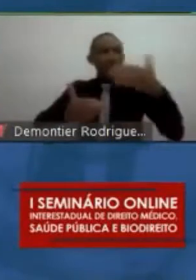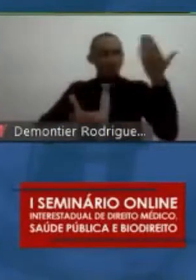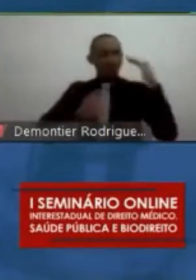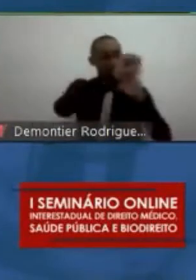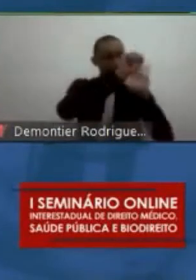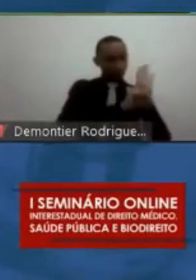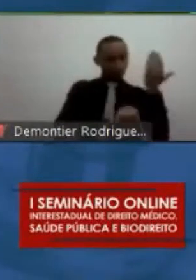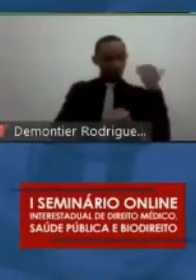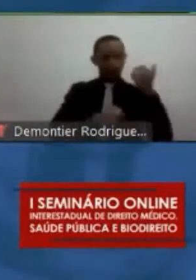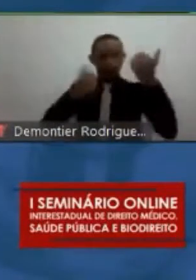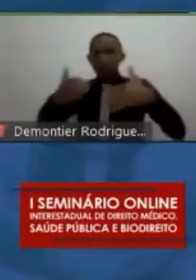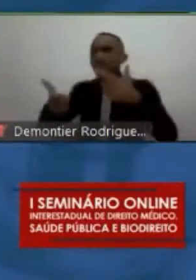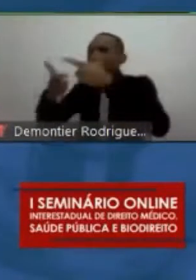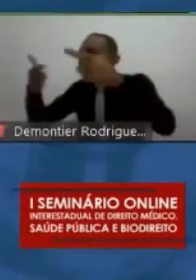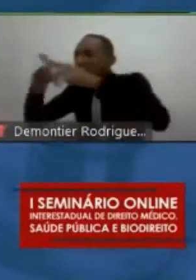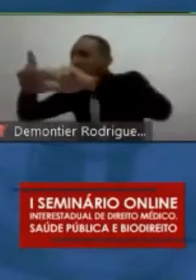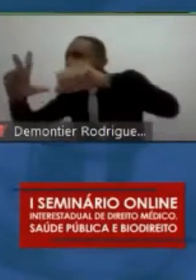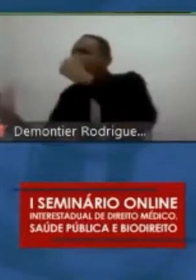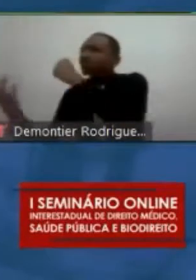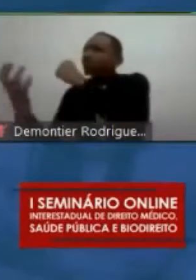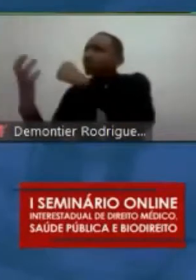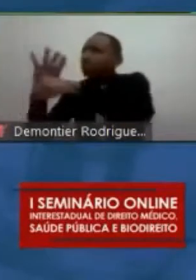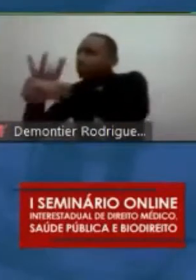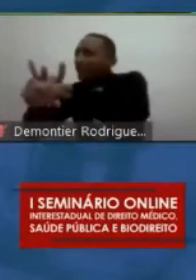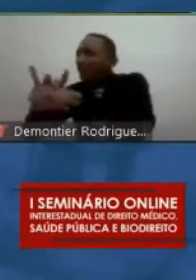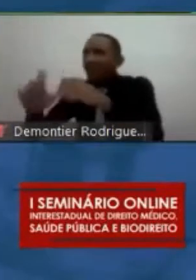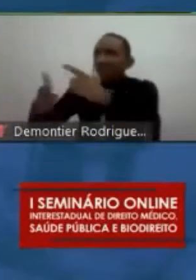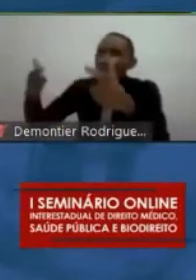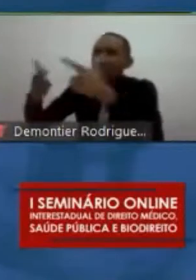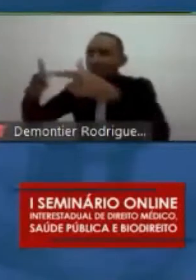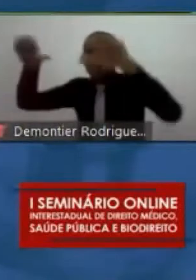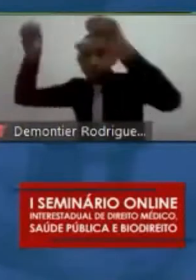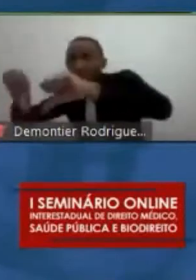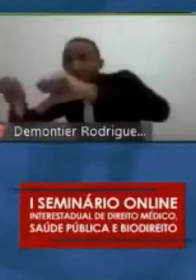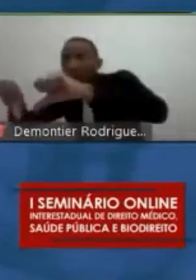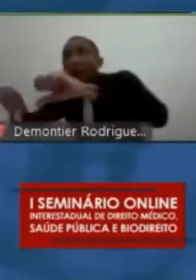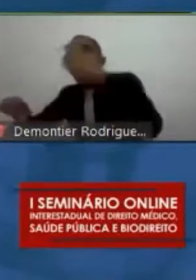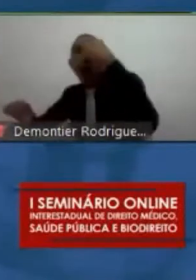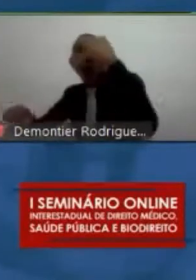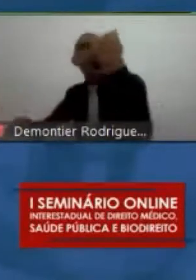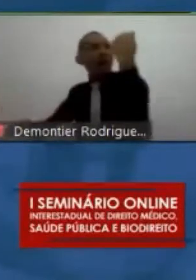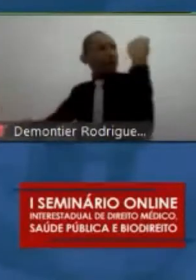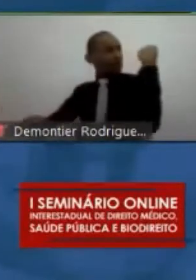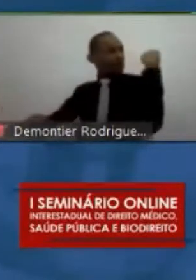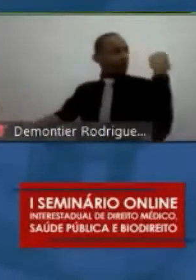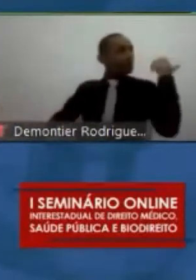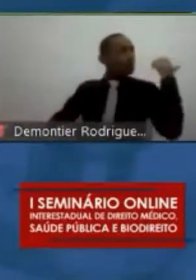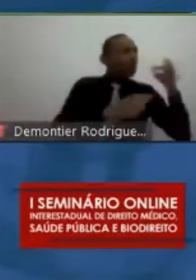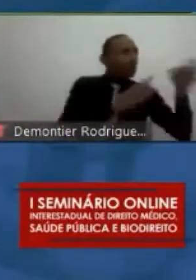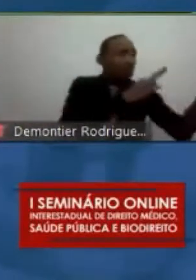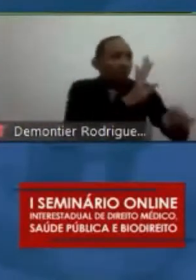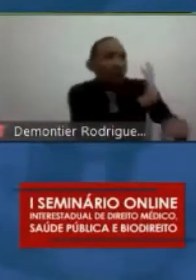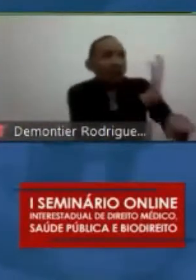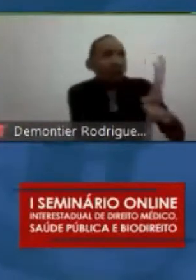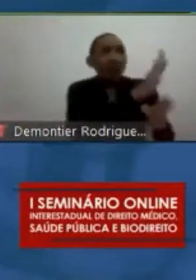E ele disse que em épocas de turbulência, o problema não é a turbulência em si, mas quando a gente age com a lógica do